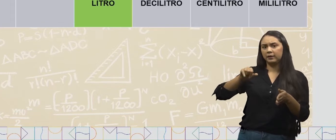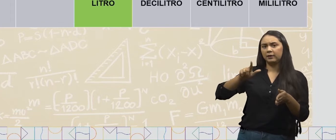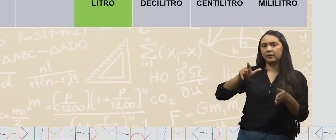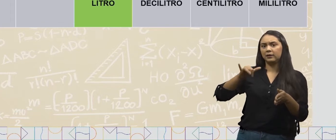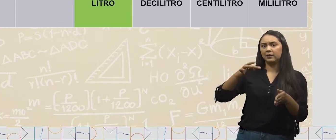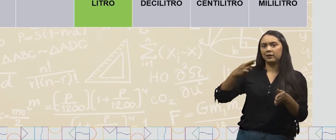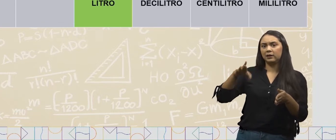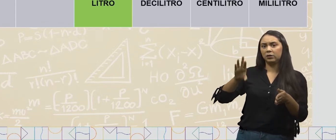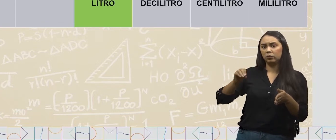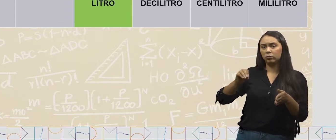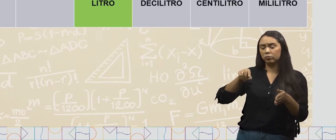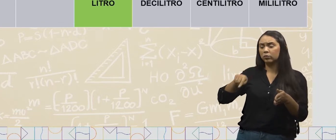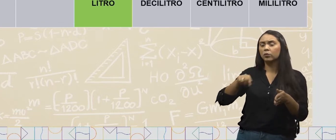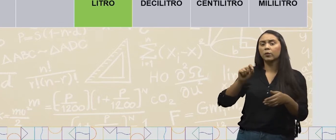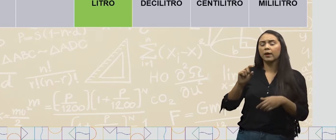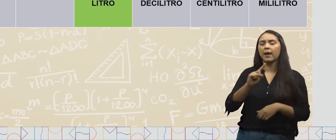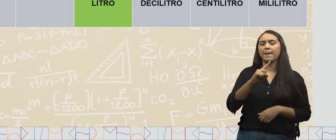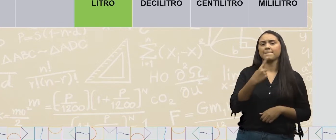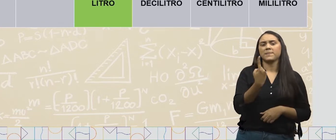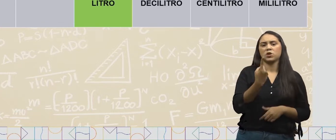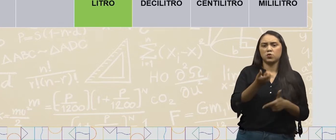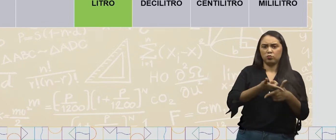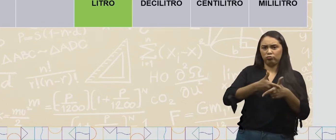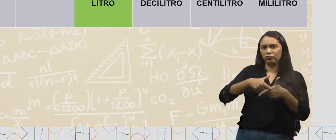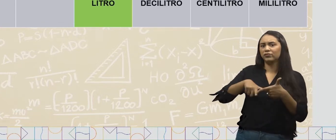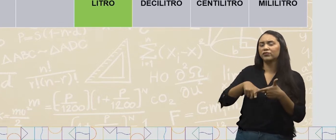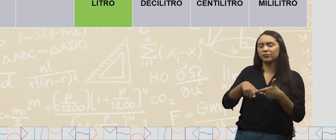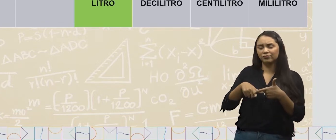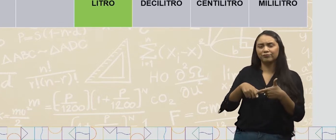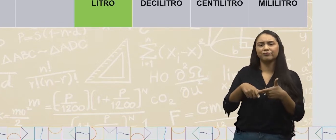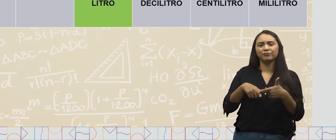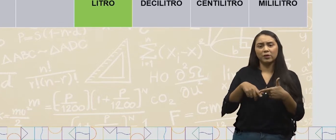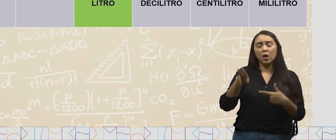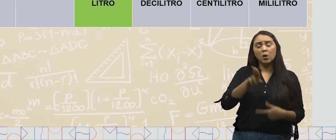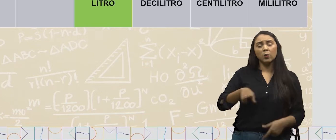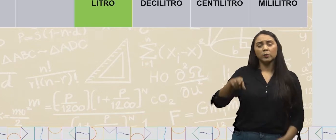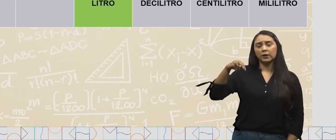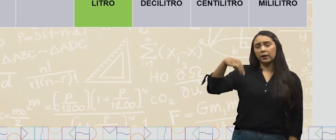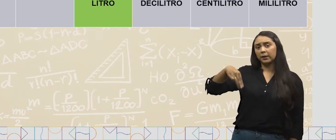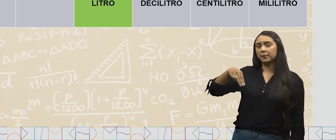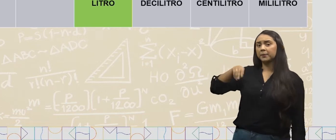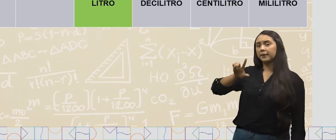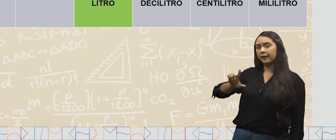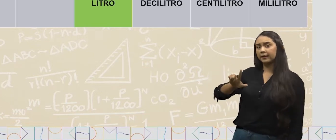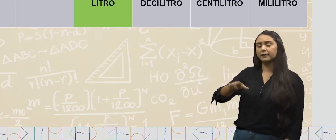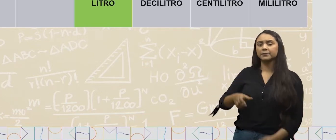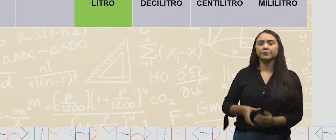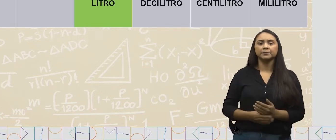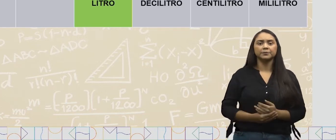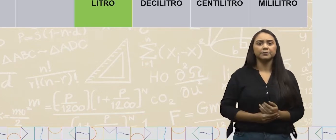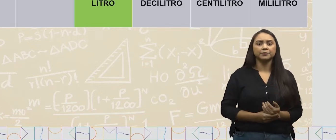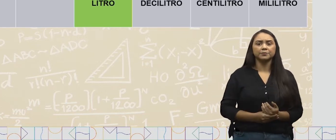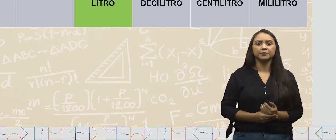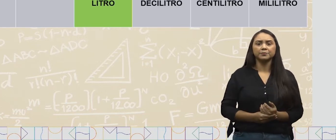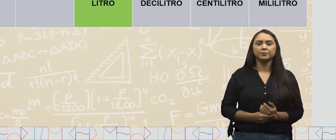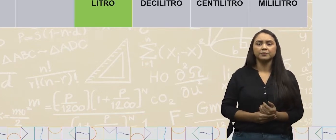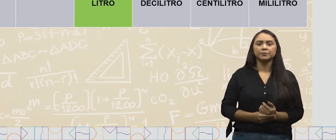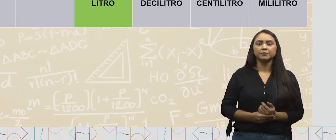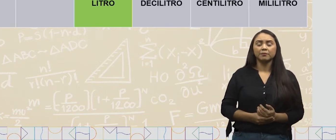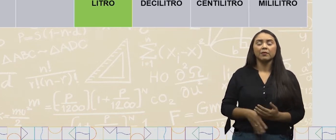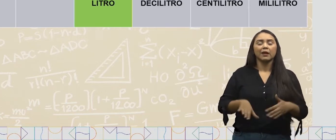em 1000 partes iguais e tem como símbolo as letras M, L. Enquanto os